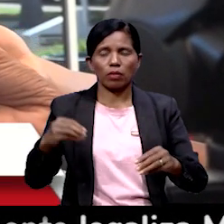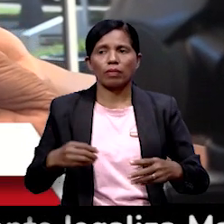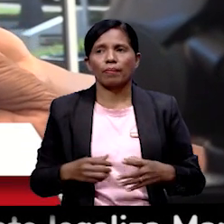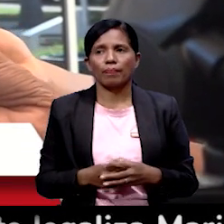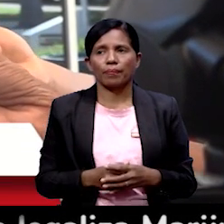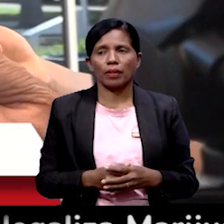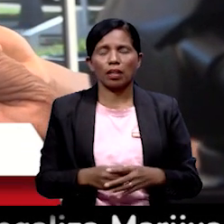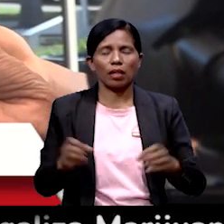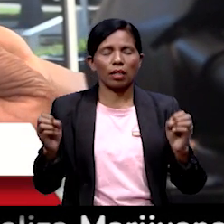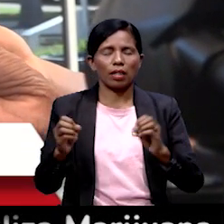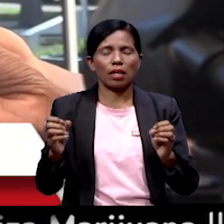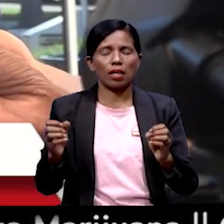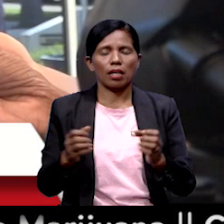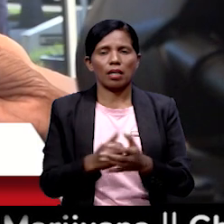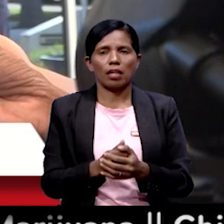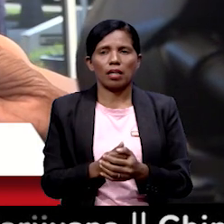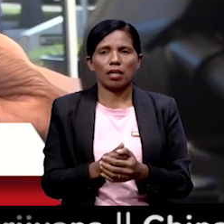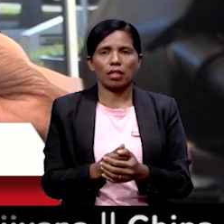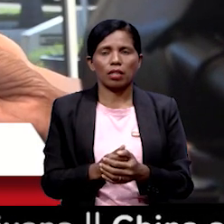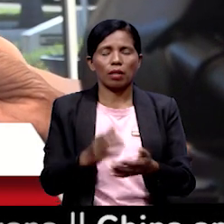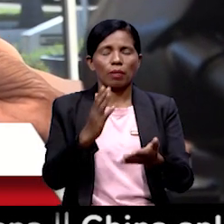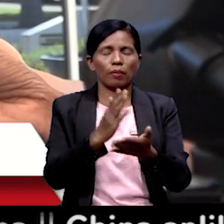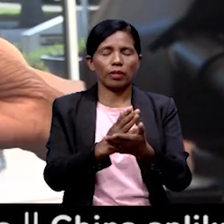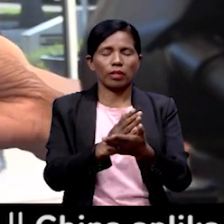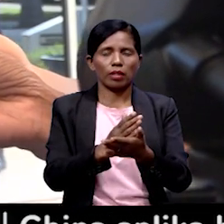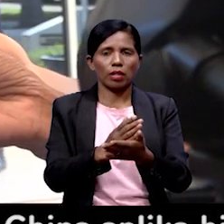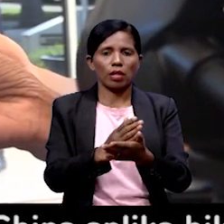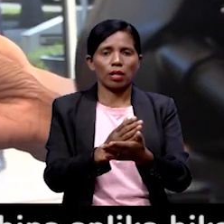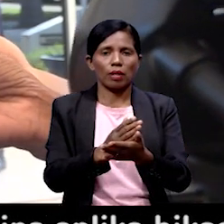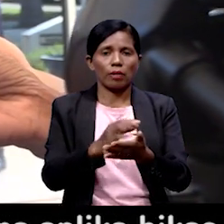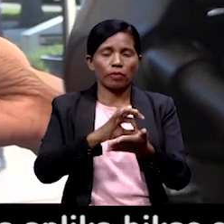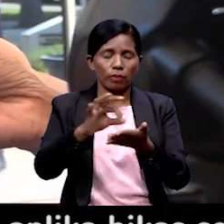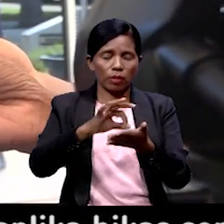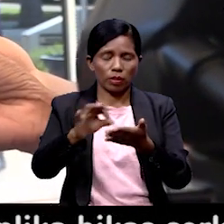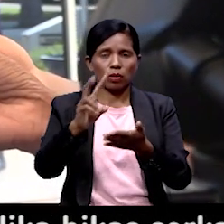la pasa iha exame promoção iha